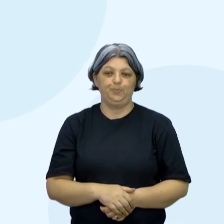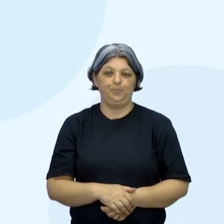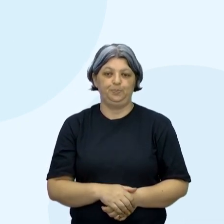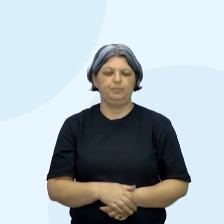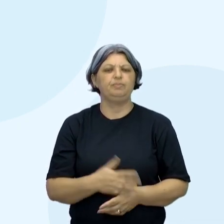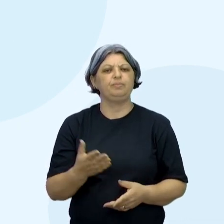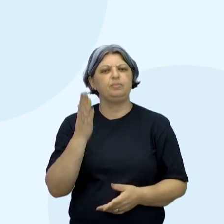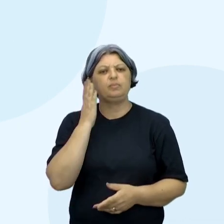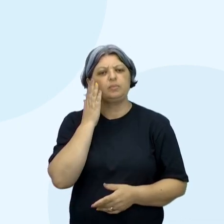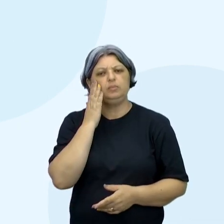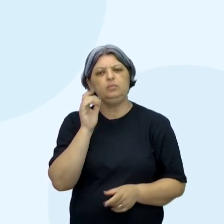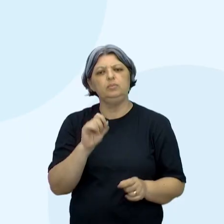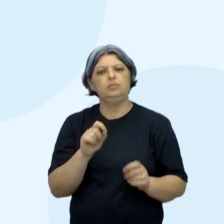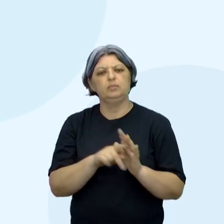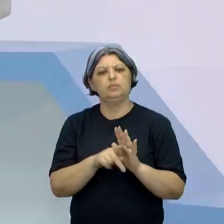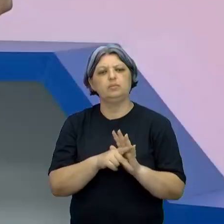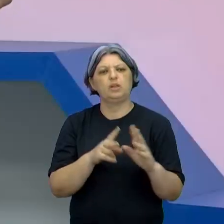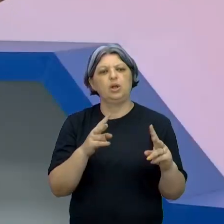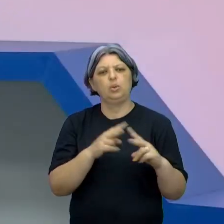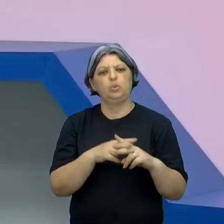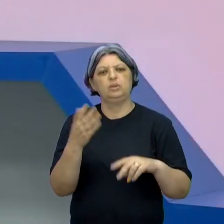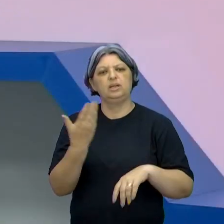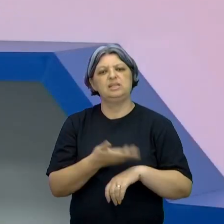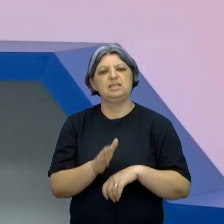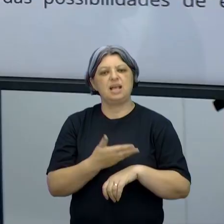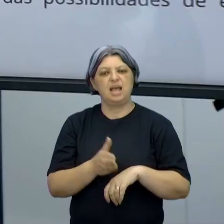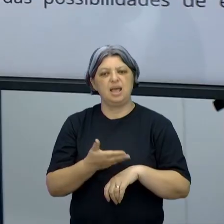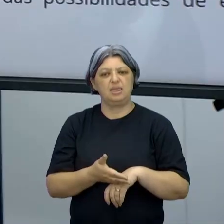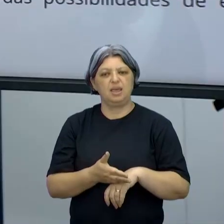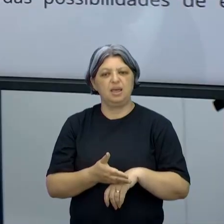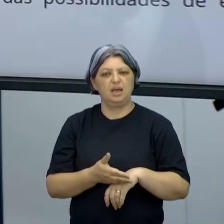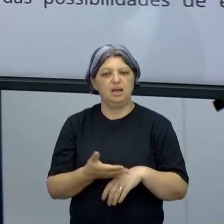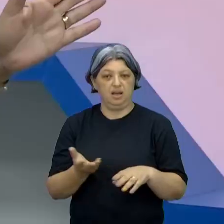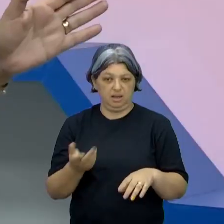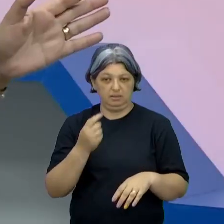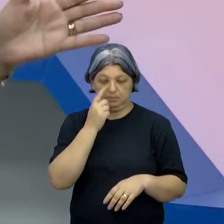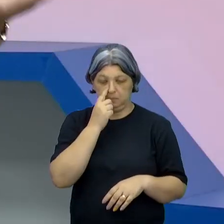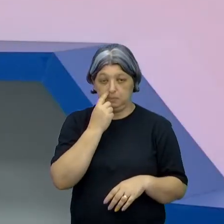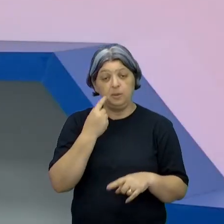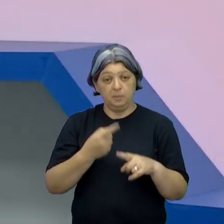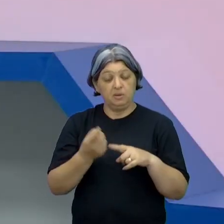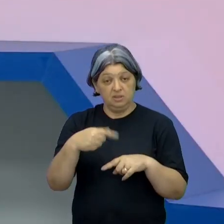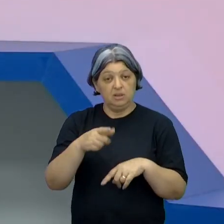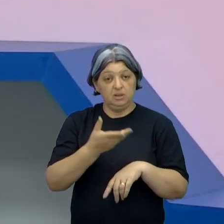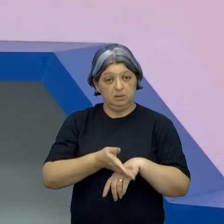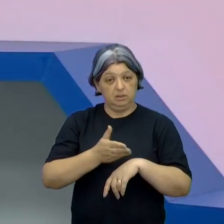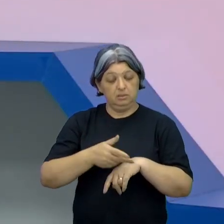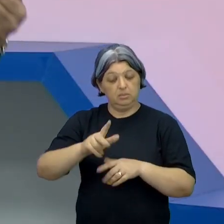Jocelyn, você sabe o que é uma luta ensaiada? Uma luta ensaiada? Porque você fala de ensaio,